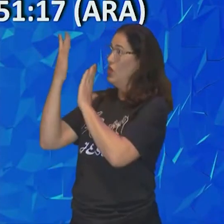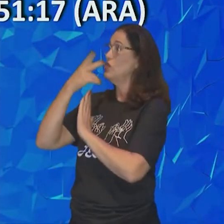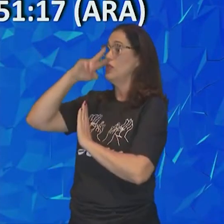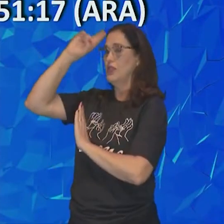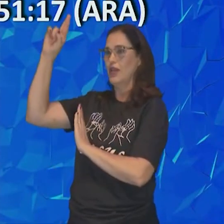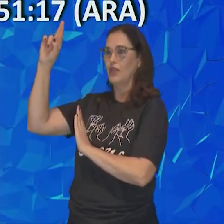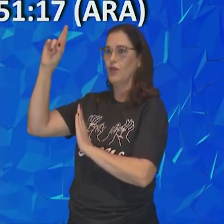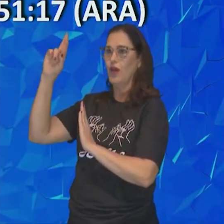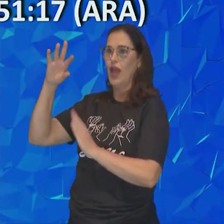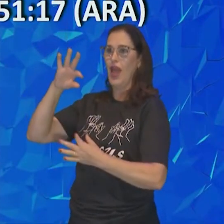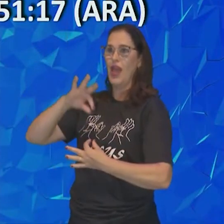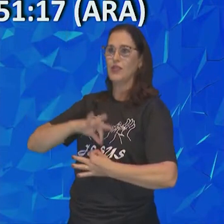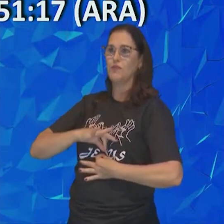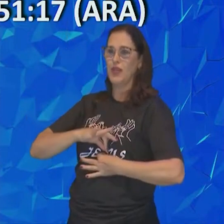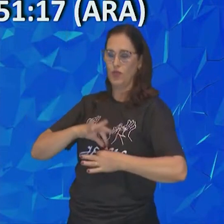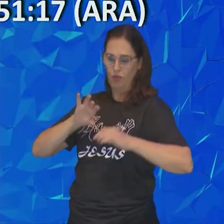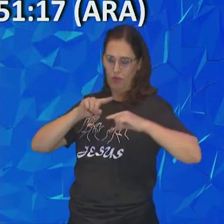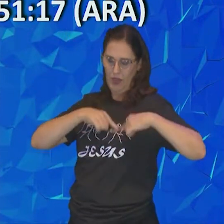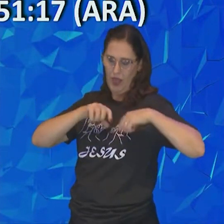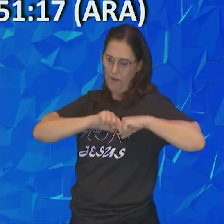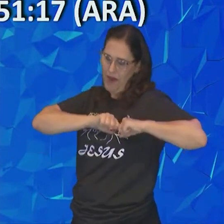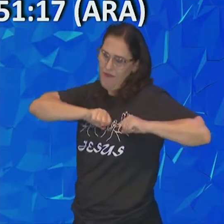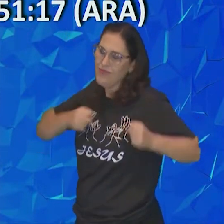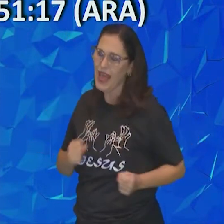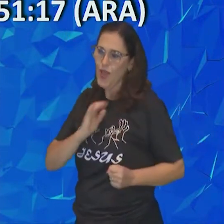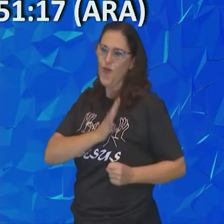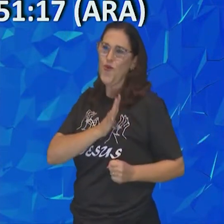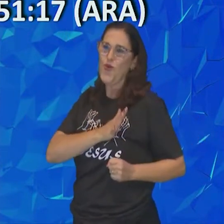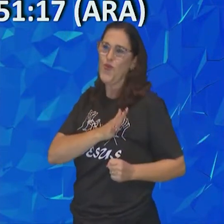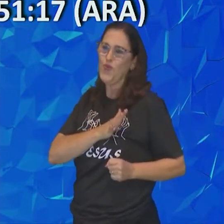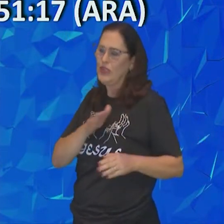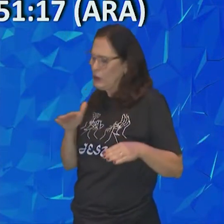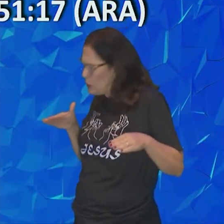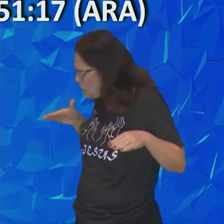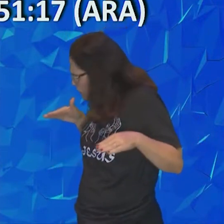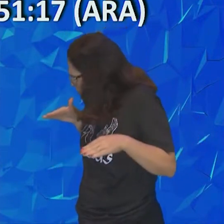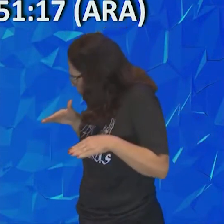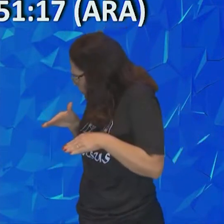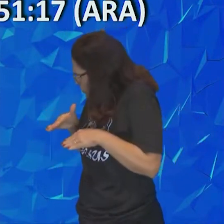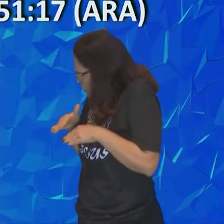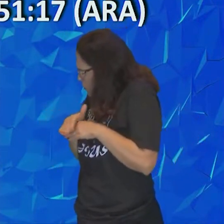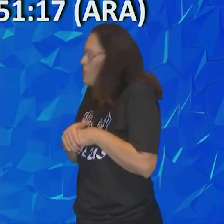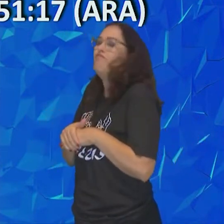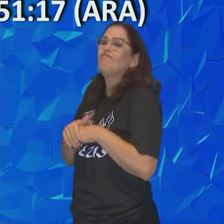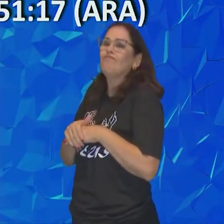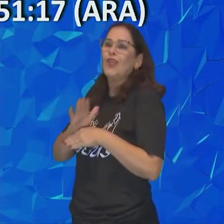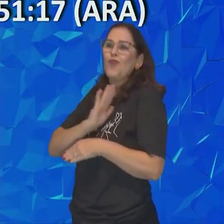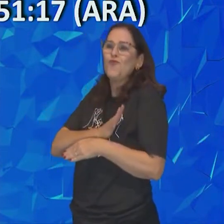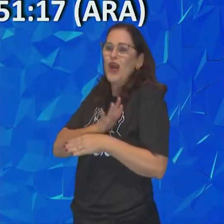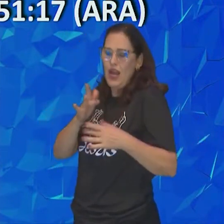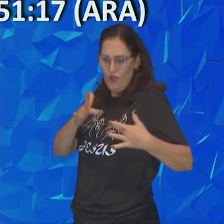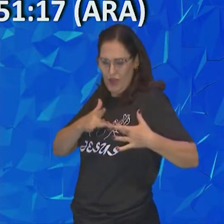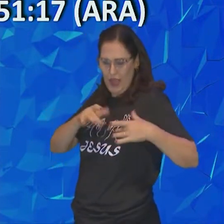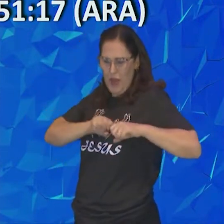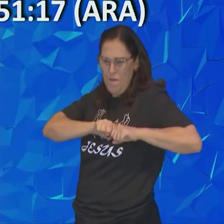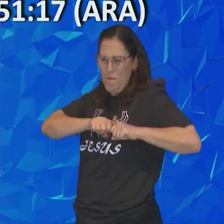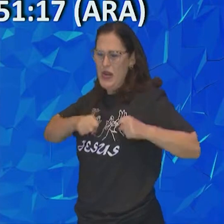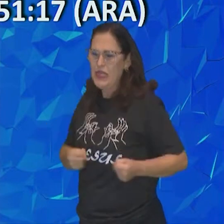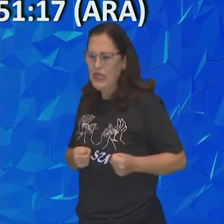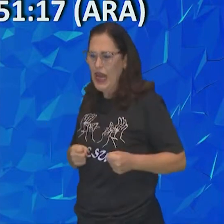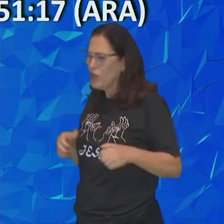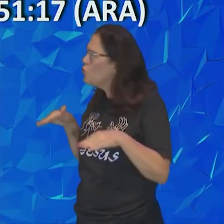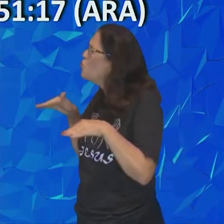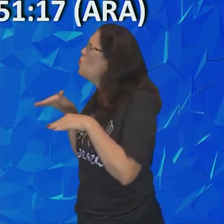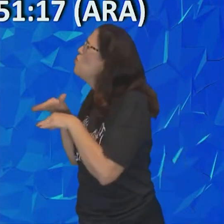Deus é o espírito quebrantado e o coração compungido, o coração quebrantado e